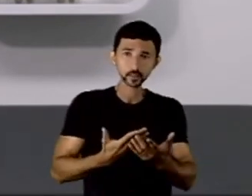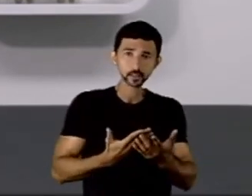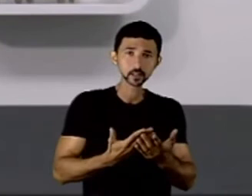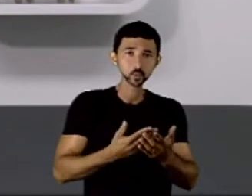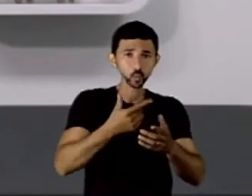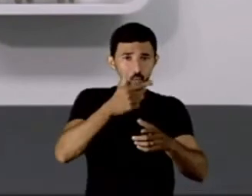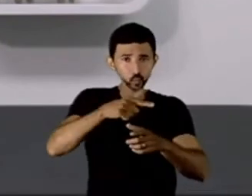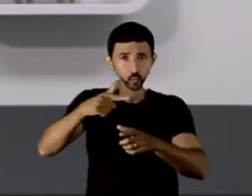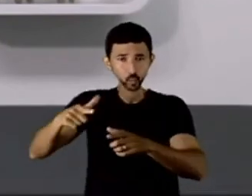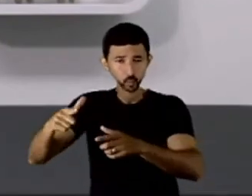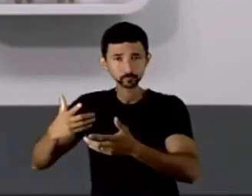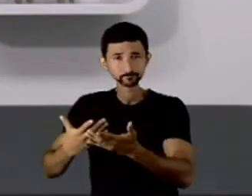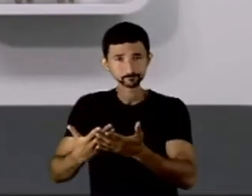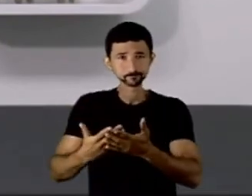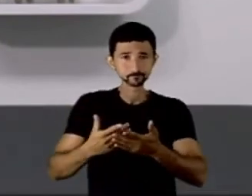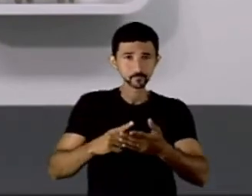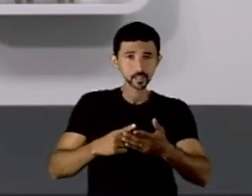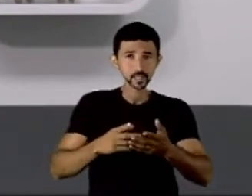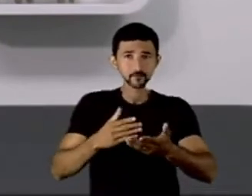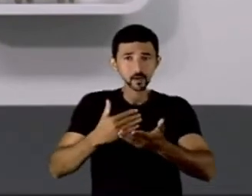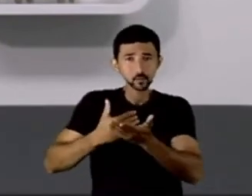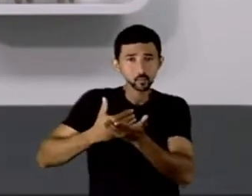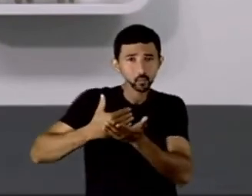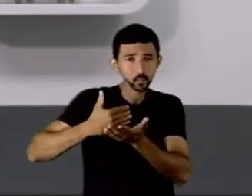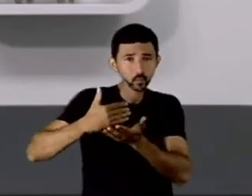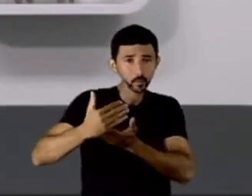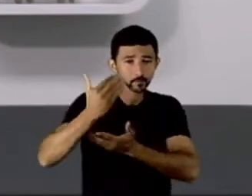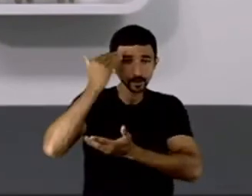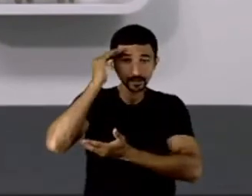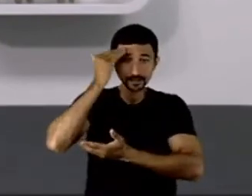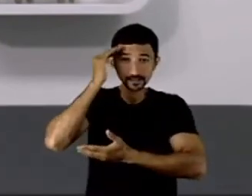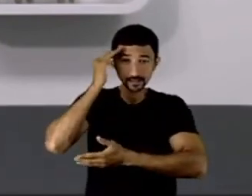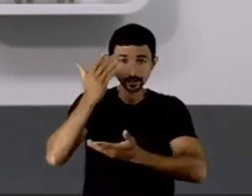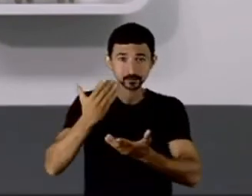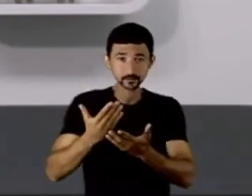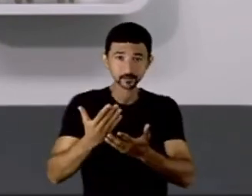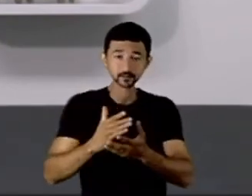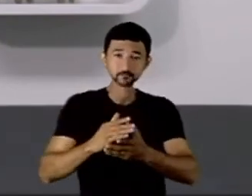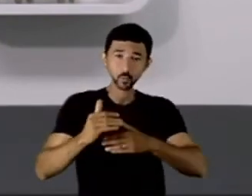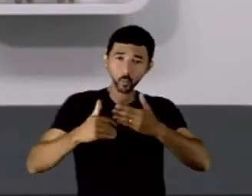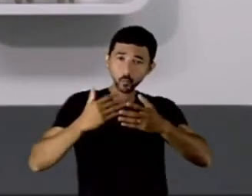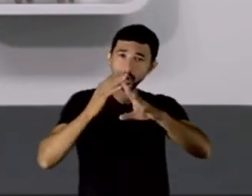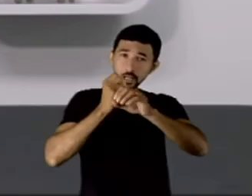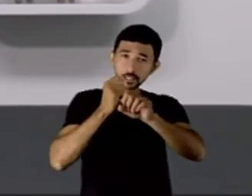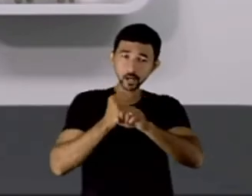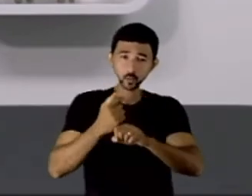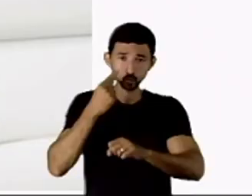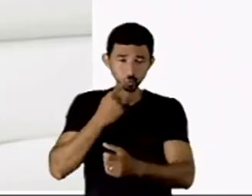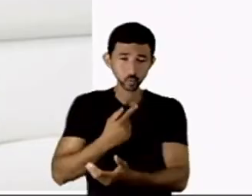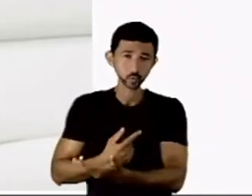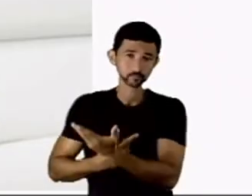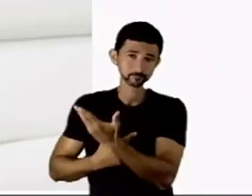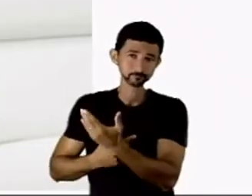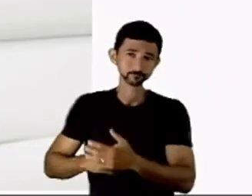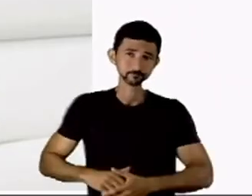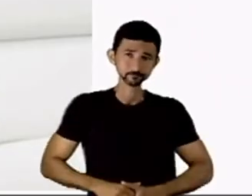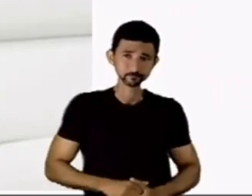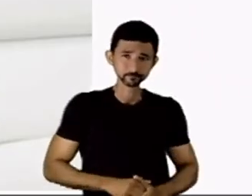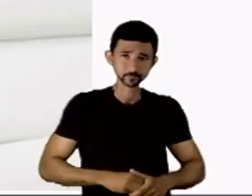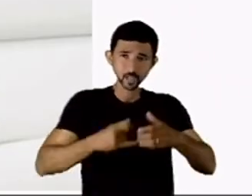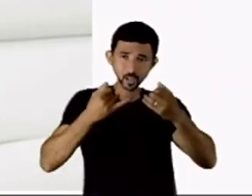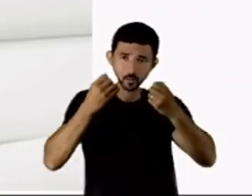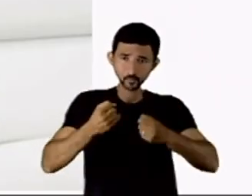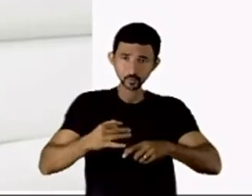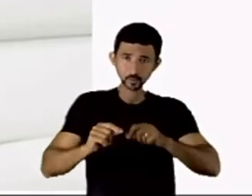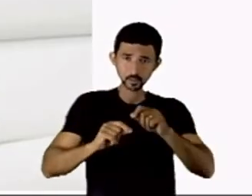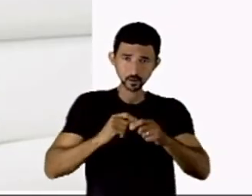que se repetem. Porque a gente vai entender a potenciação. Então, vem comigo na tela que eu te falo um